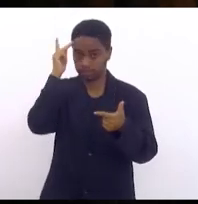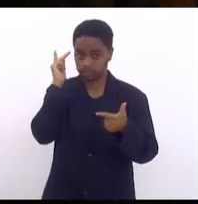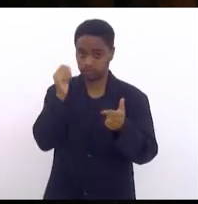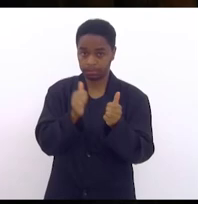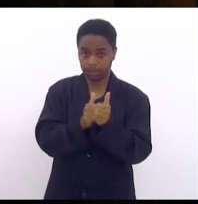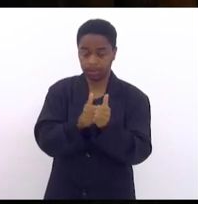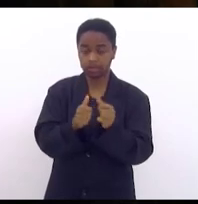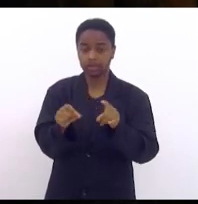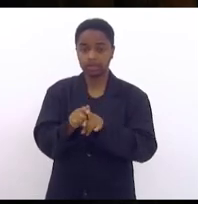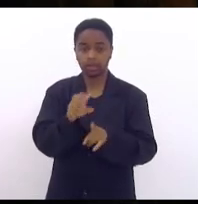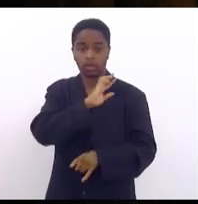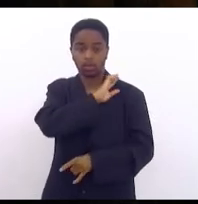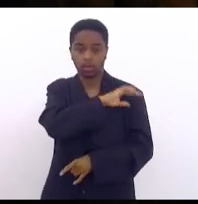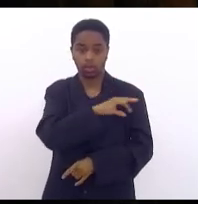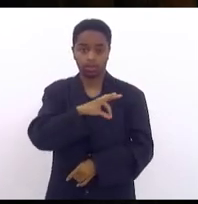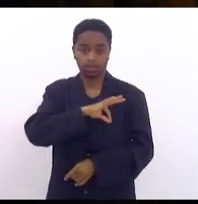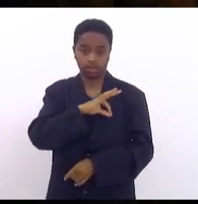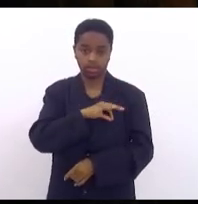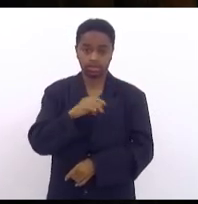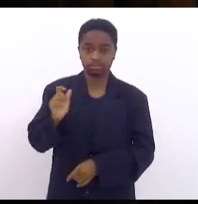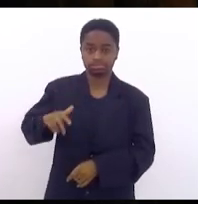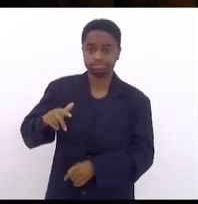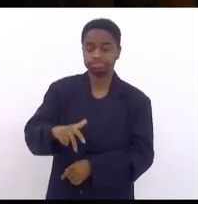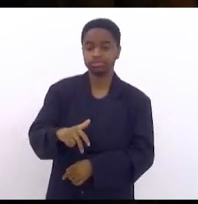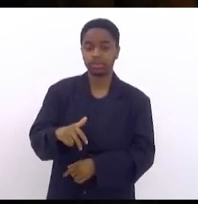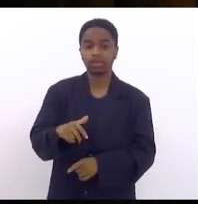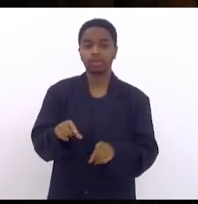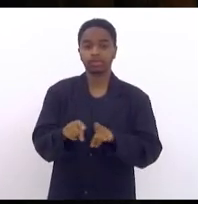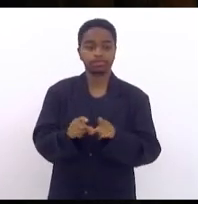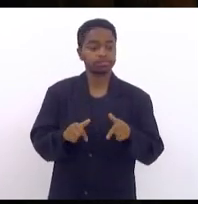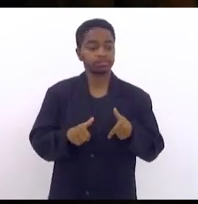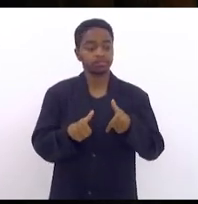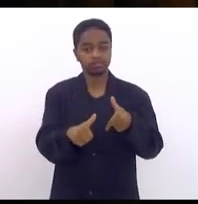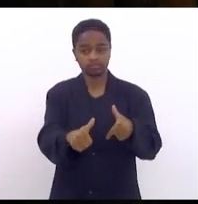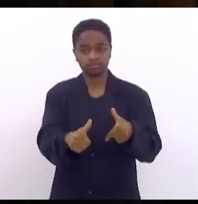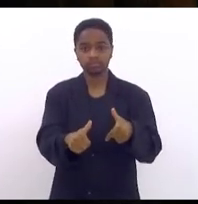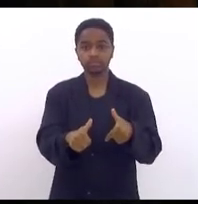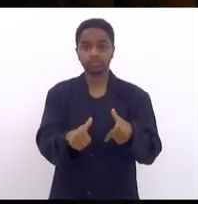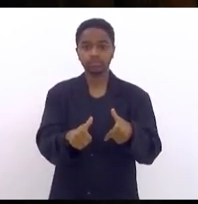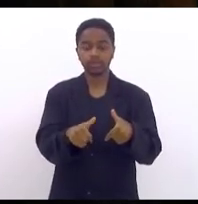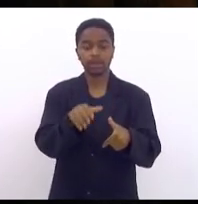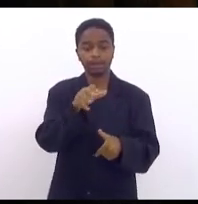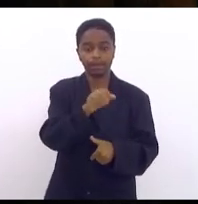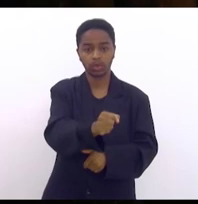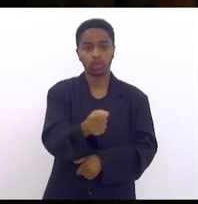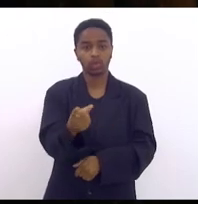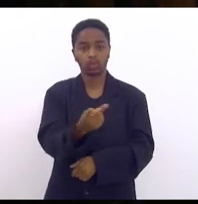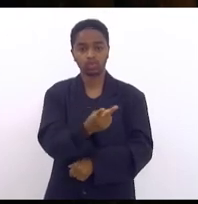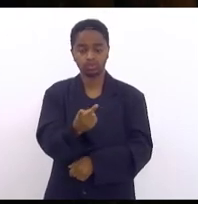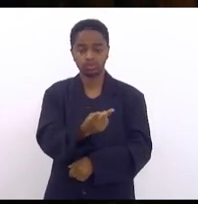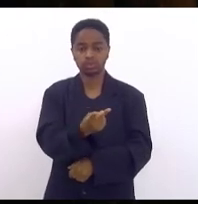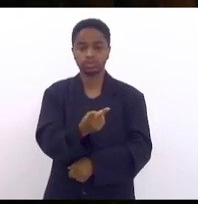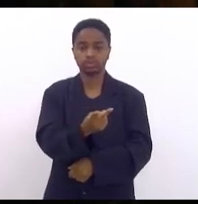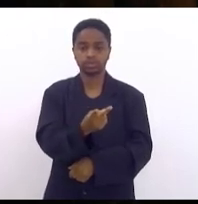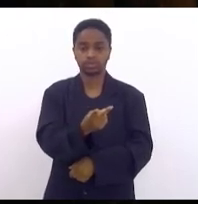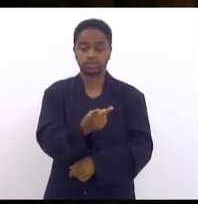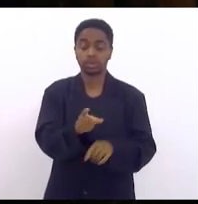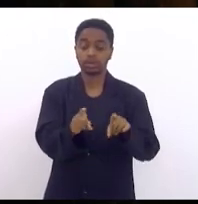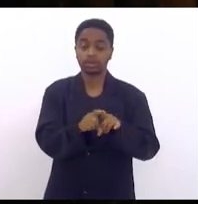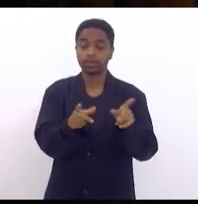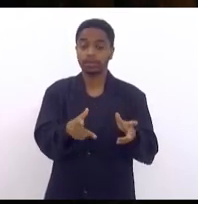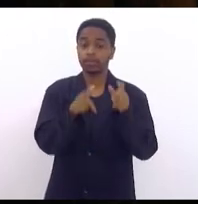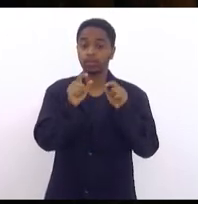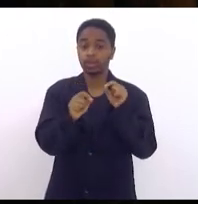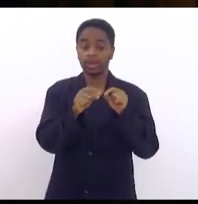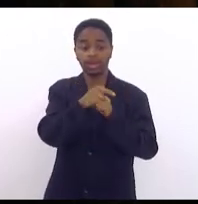um tenente-coronel da Polícia Militar que estava passando, fez a intervenção necessária, abordou os caras que estavam ali, e viu que se tratava